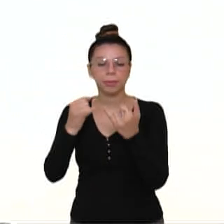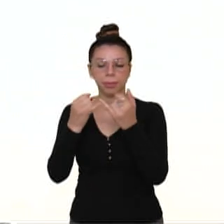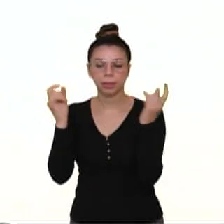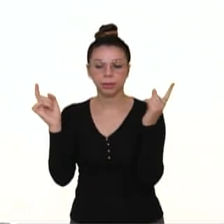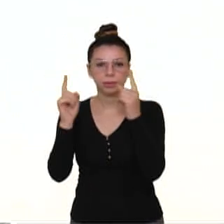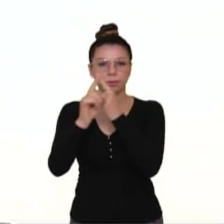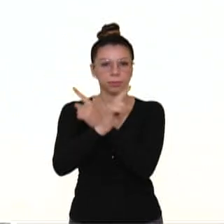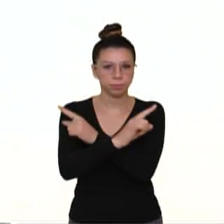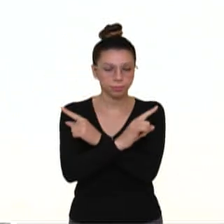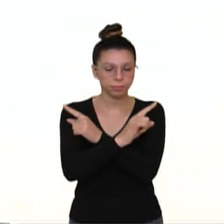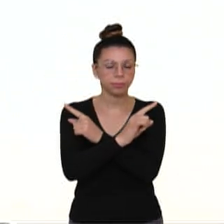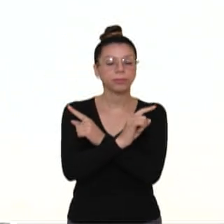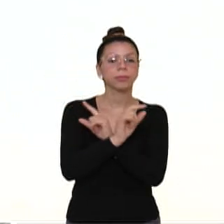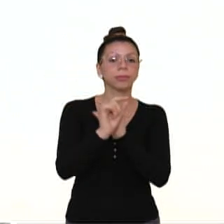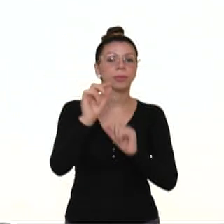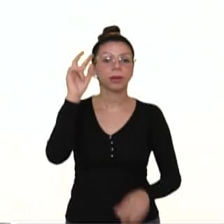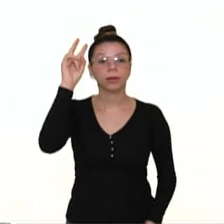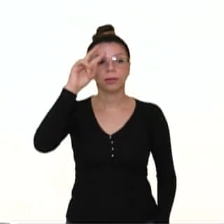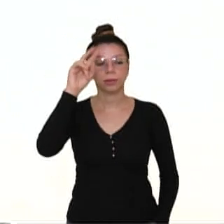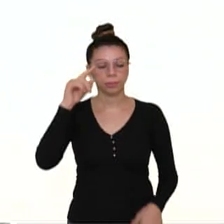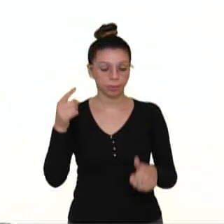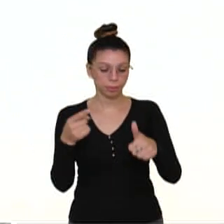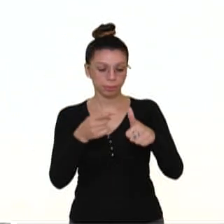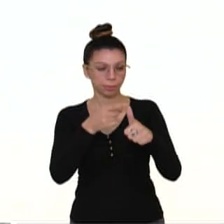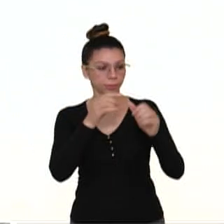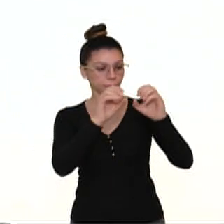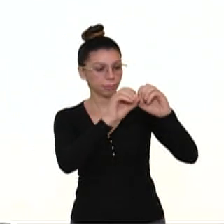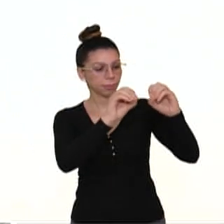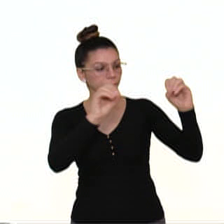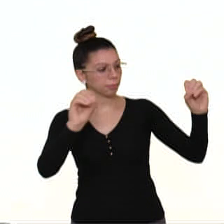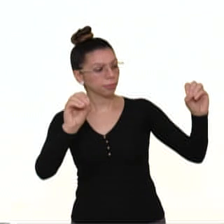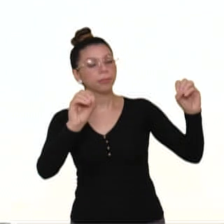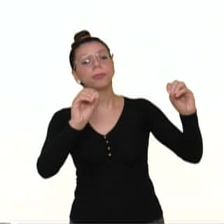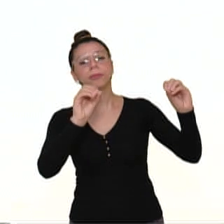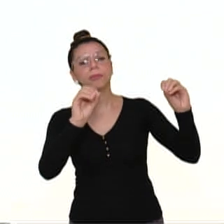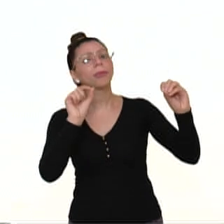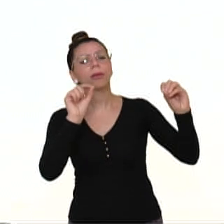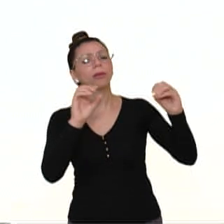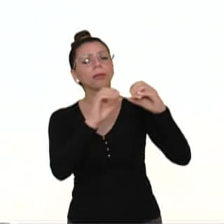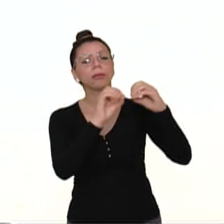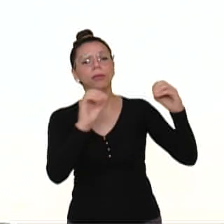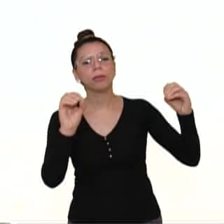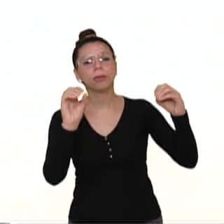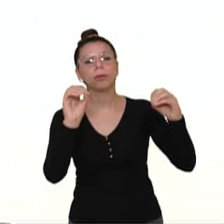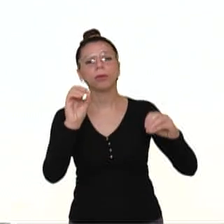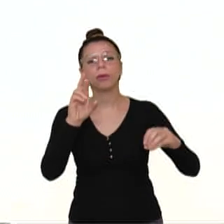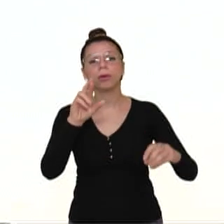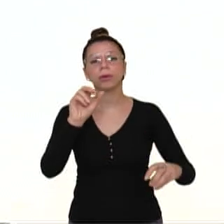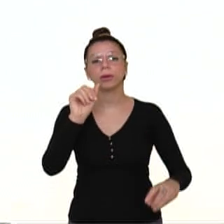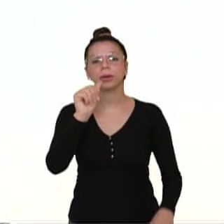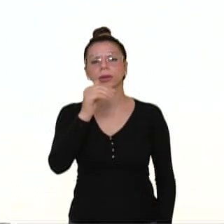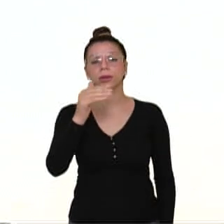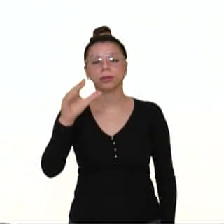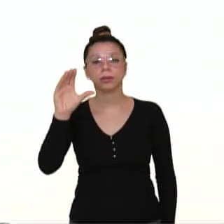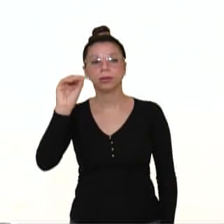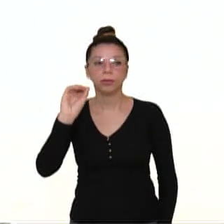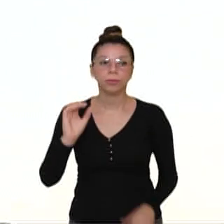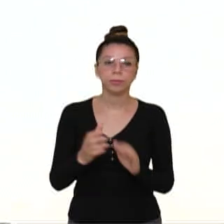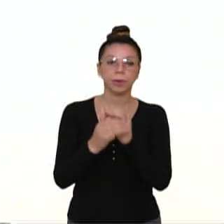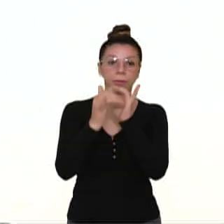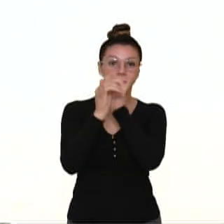oposição. Lembrando que a primeira oração, qual é a primeira oração aqui? Fake news são